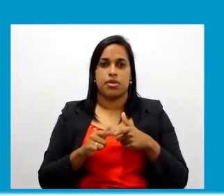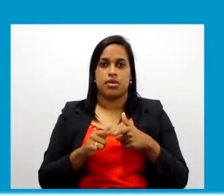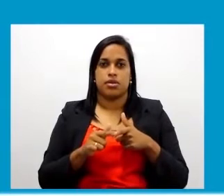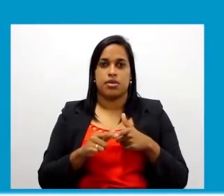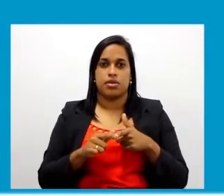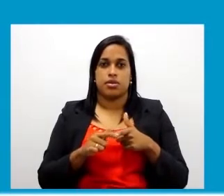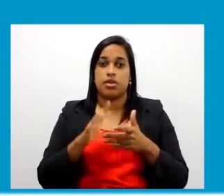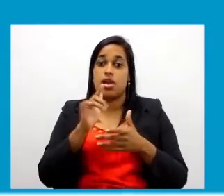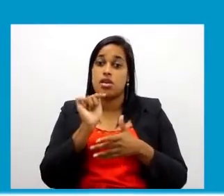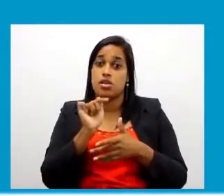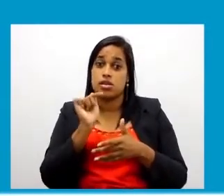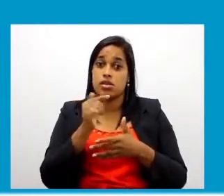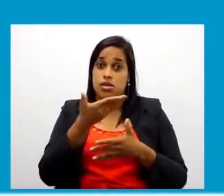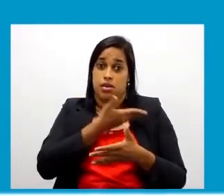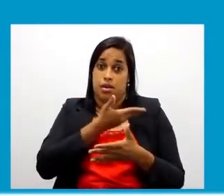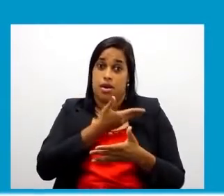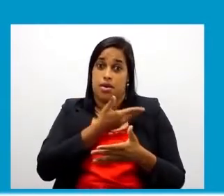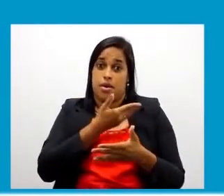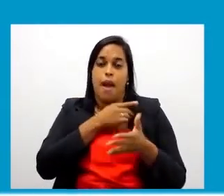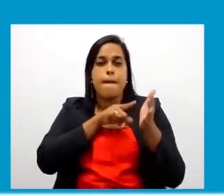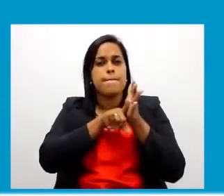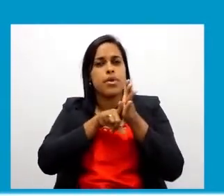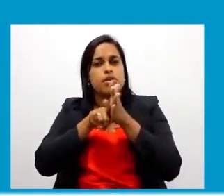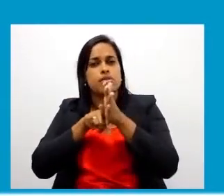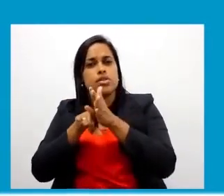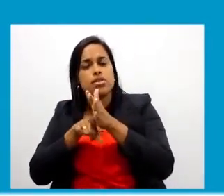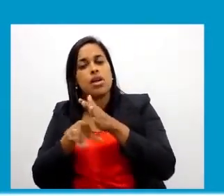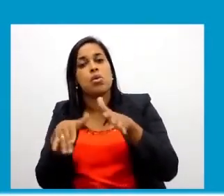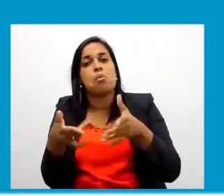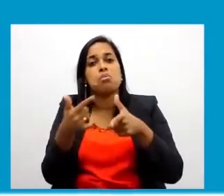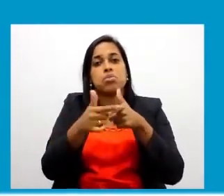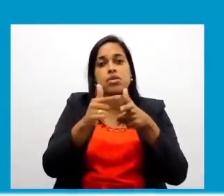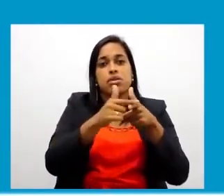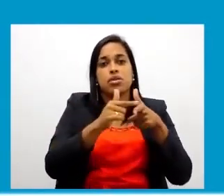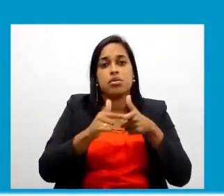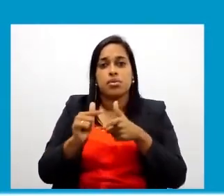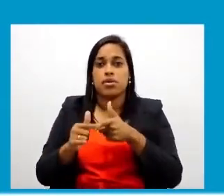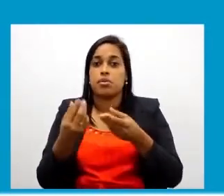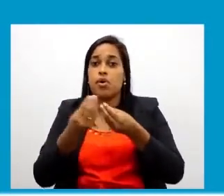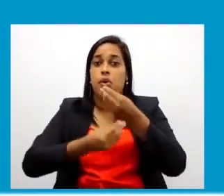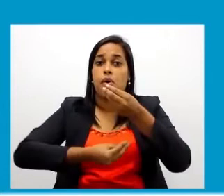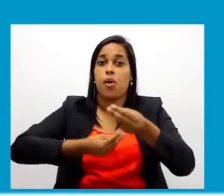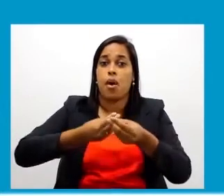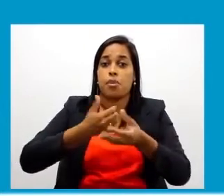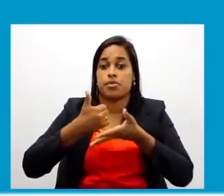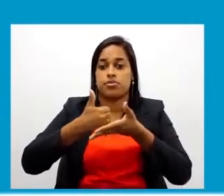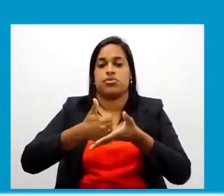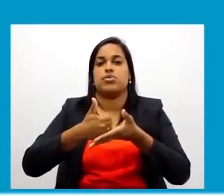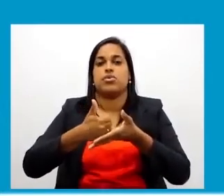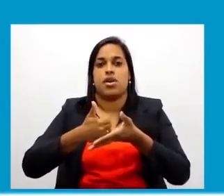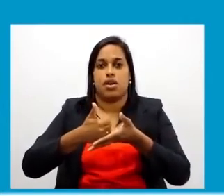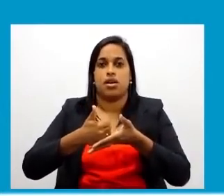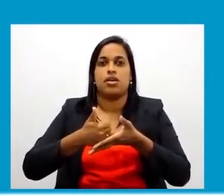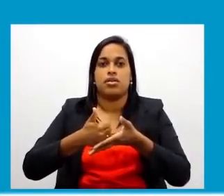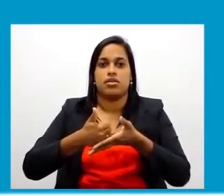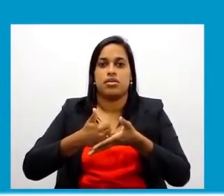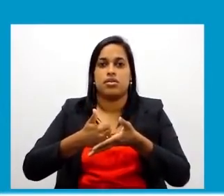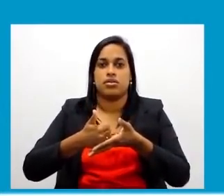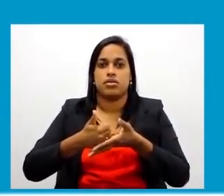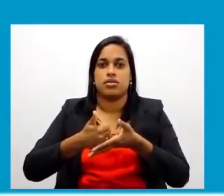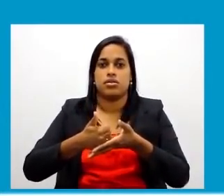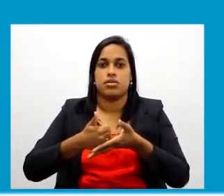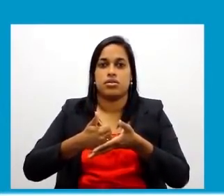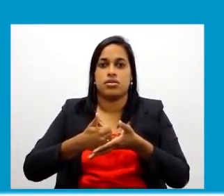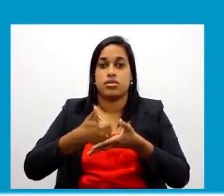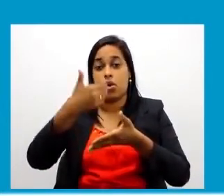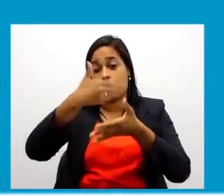os pesquisados, os colaboradores disseram isso. A gente quer saber quais são os problemas, como é que ela vai lidar com isso, o que eu posso fazer para contribuir.